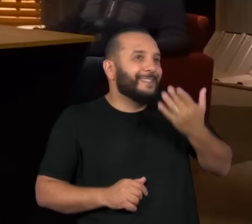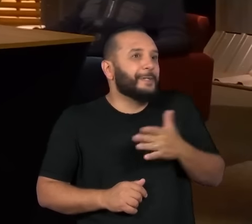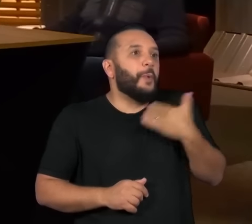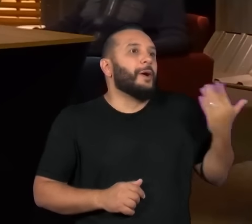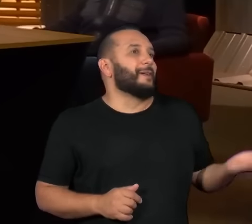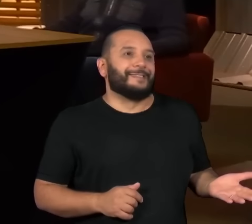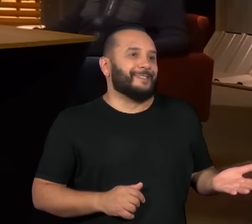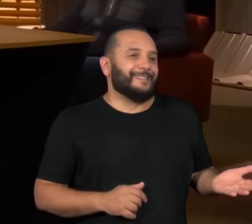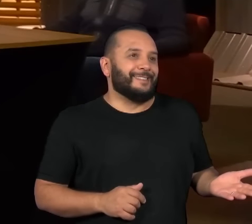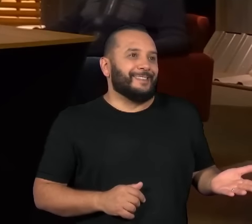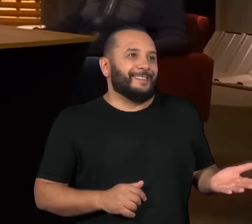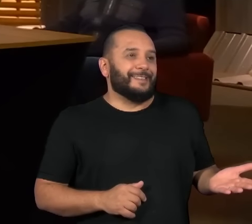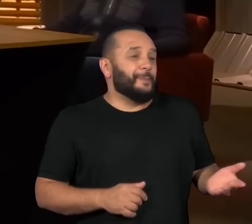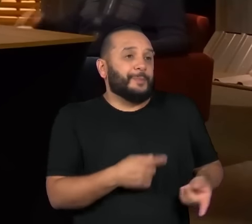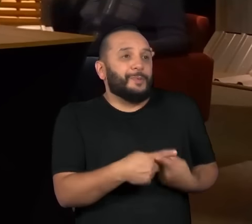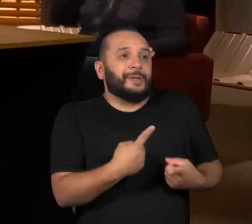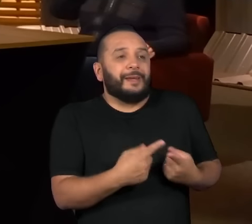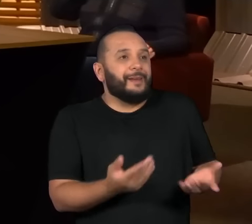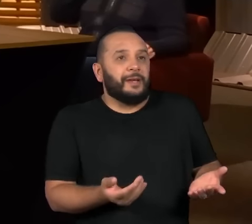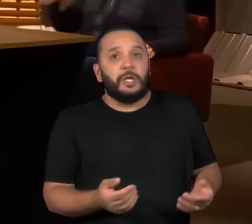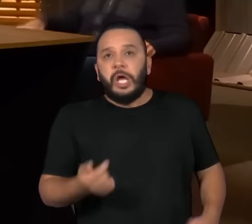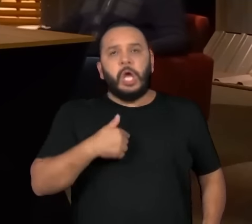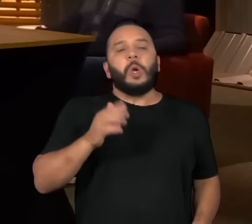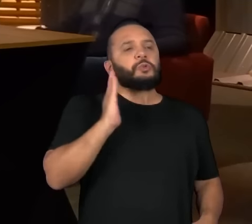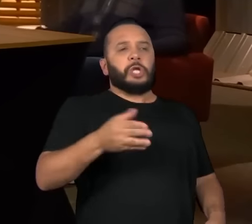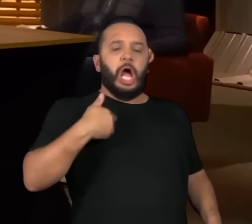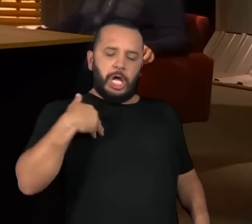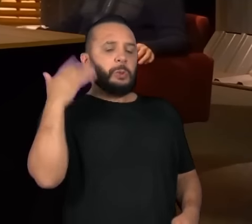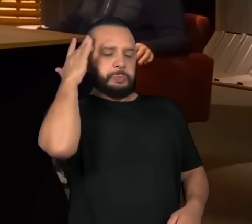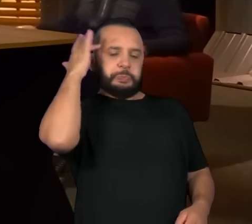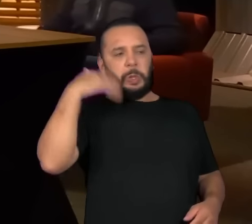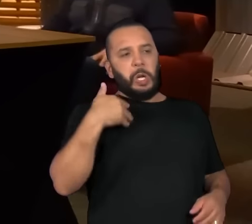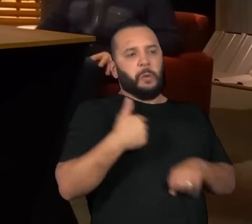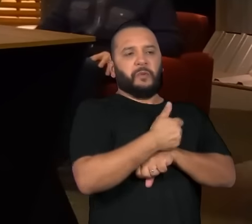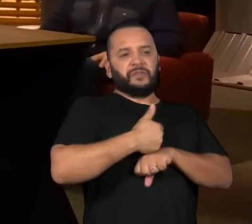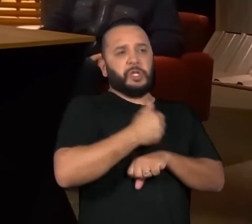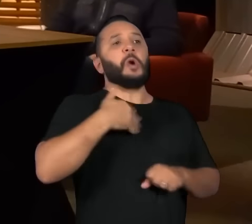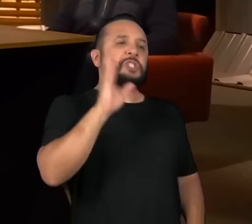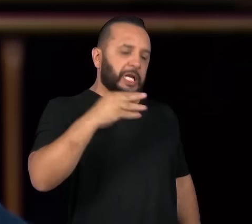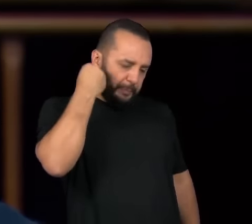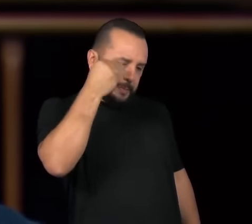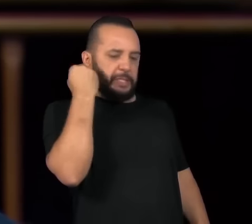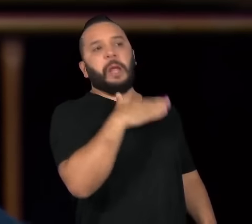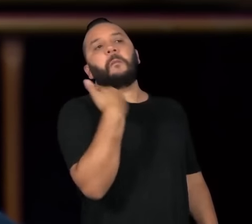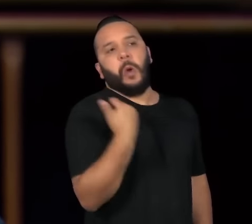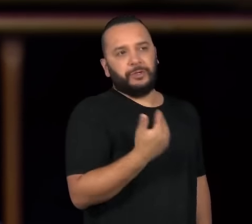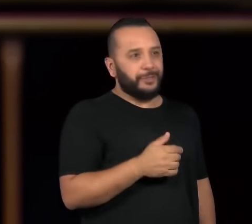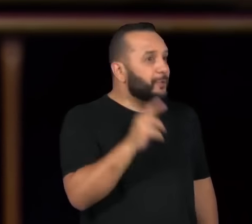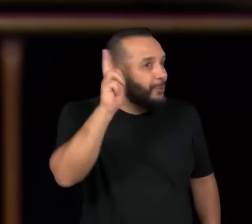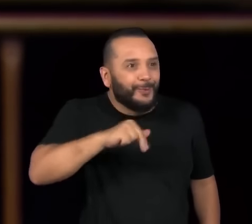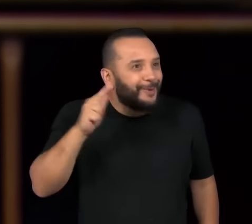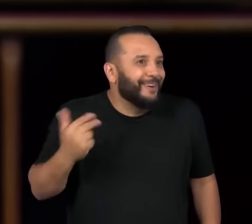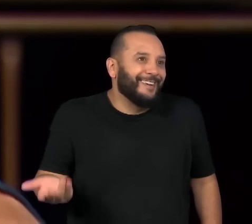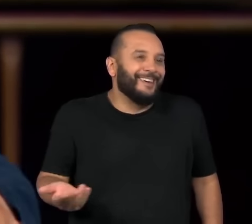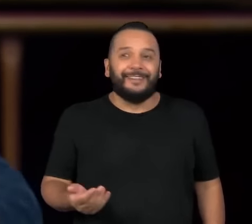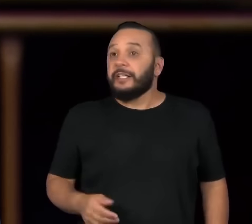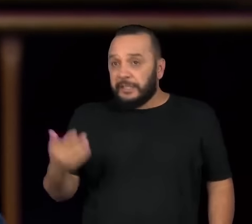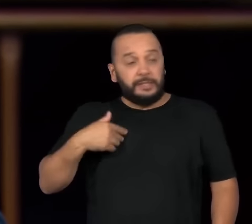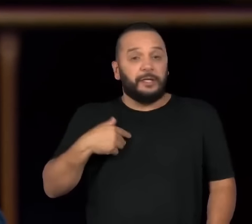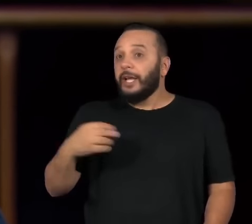dúvida. É um assunto que ninguém pode falar, não, deixa comigo que eu já sei como é que foi. não exato. sei o quê. Na hora que aparecer a luz, eu